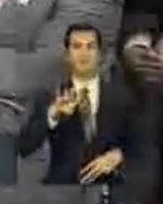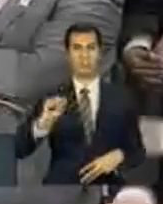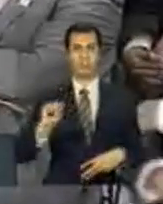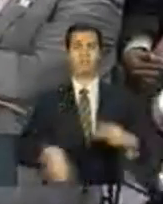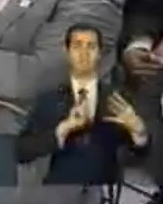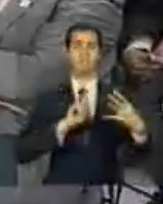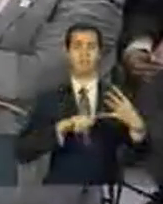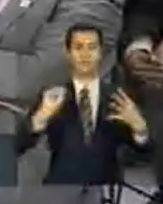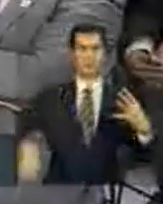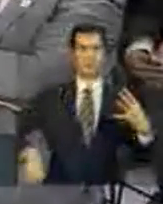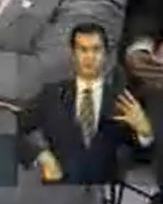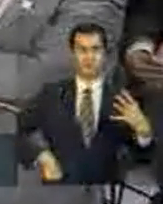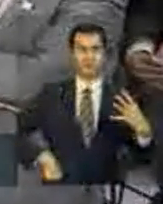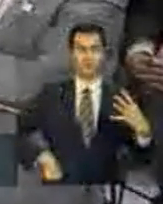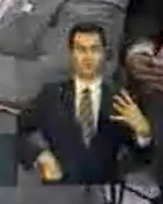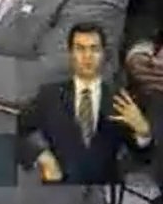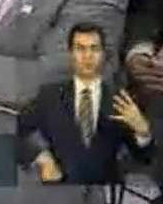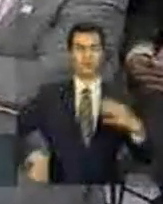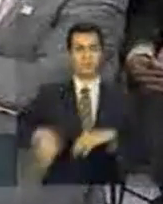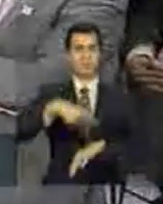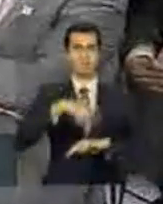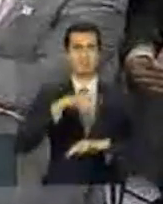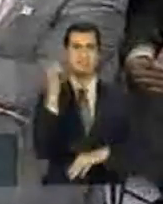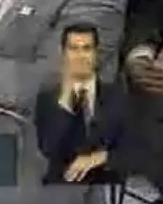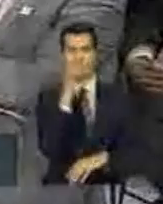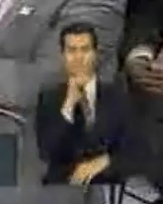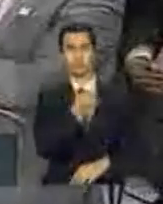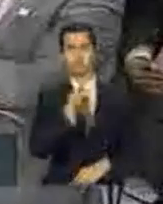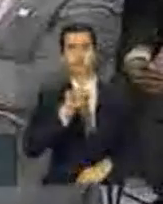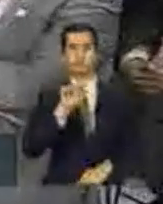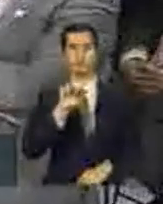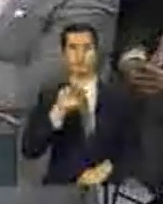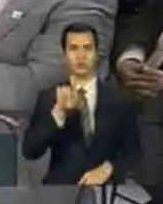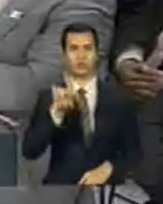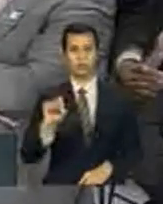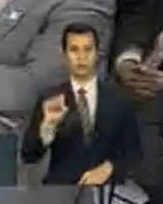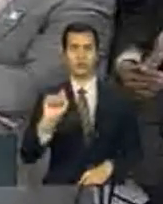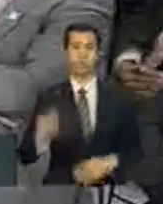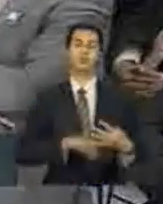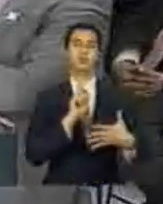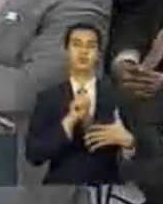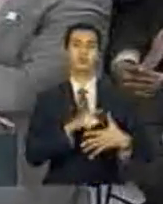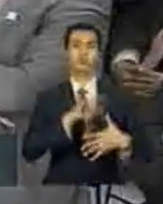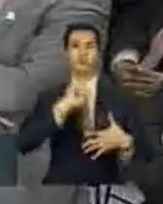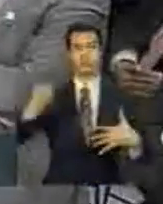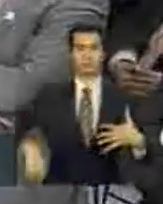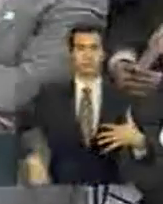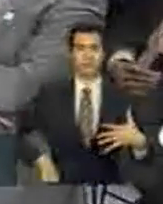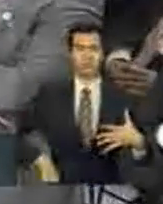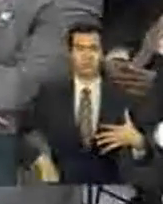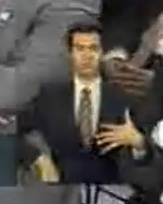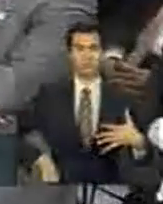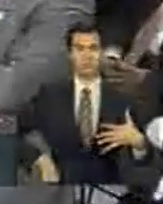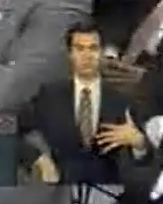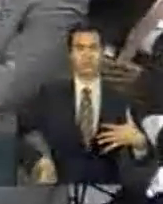Saint-Georges, o embaixador da Itália, Gerardo La Francesca, e o embaixador